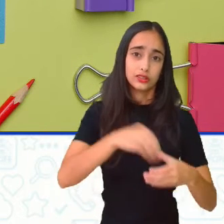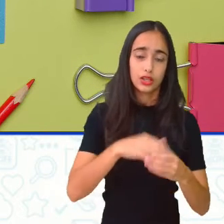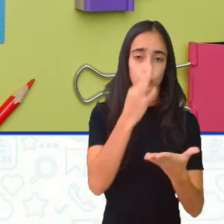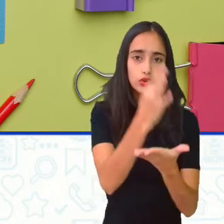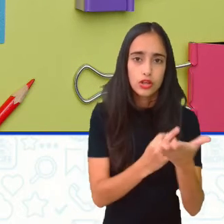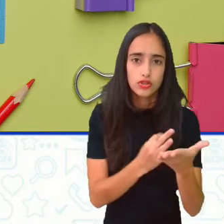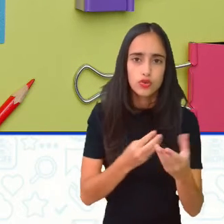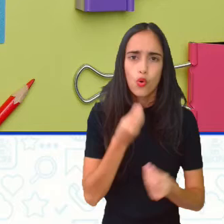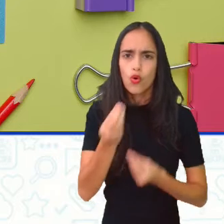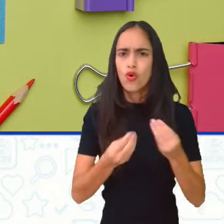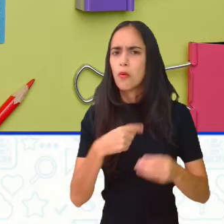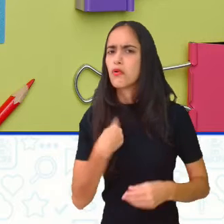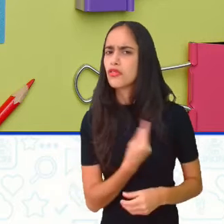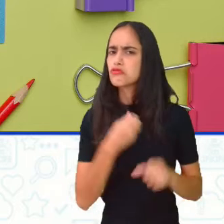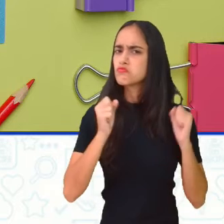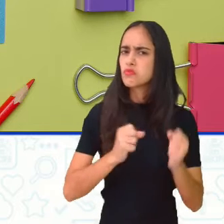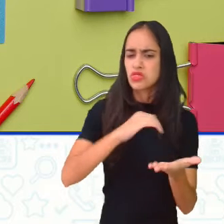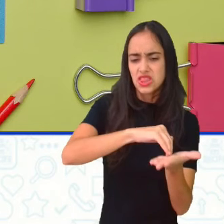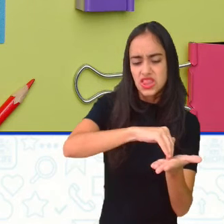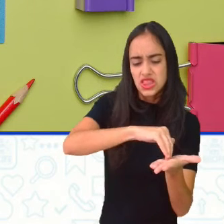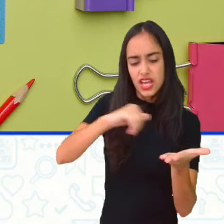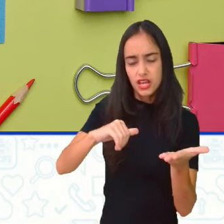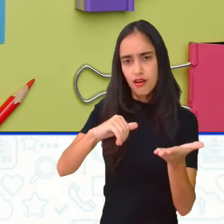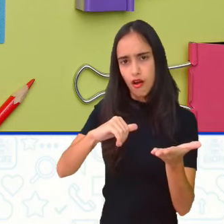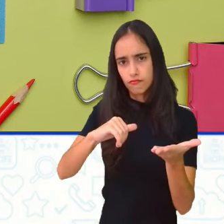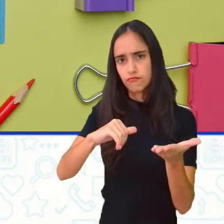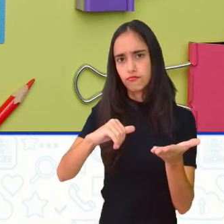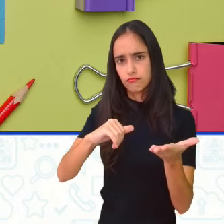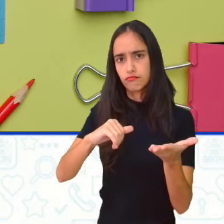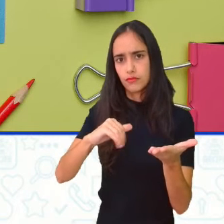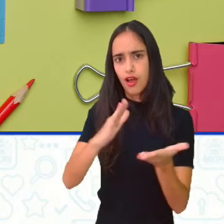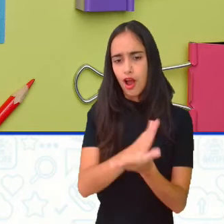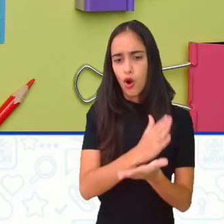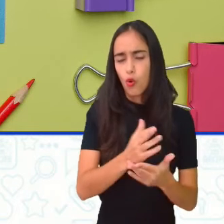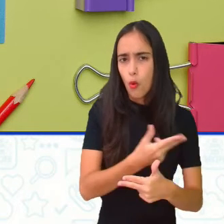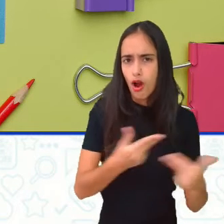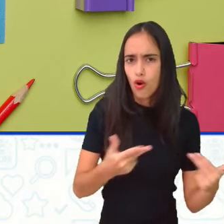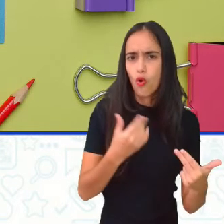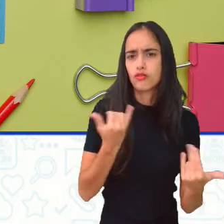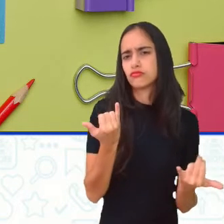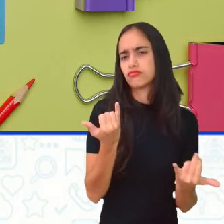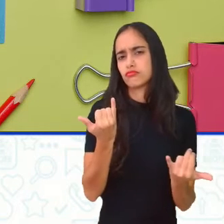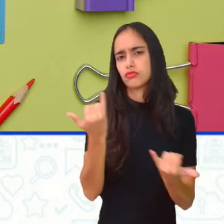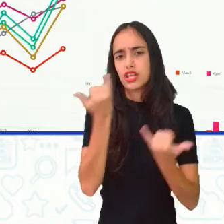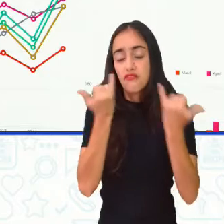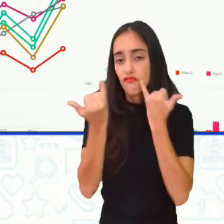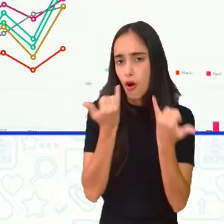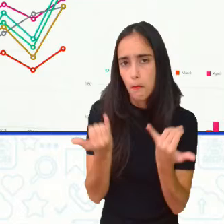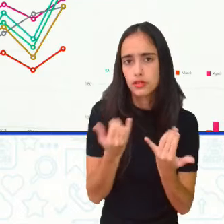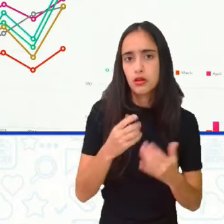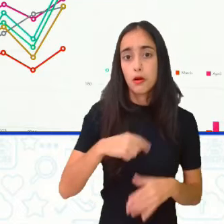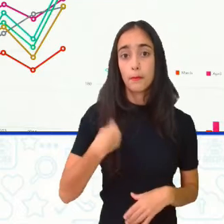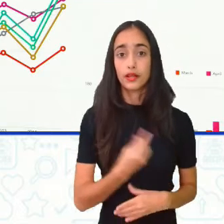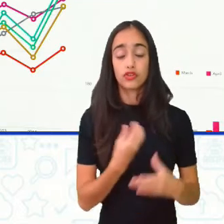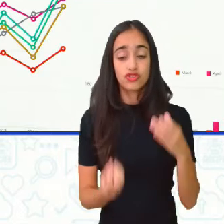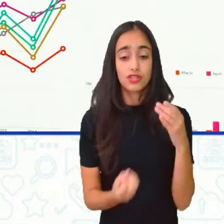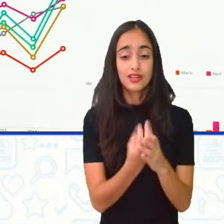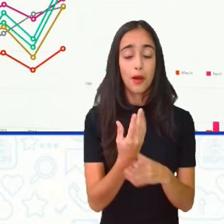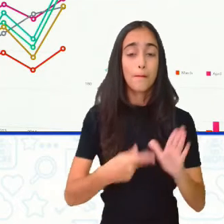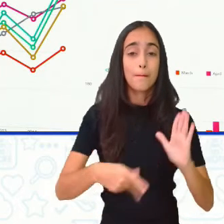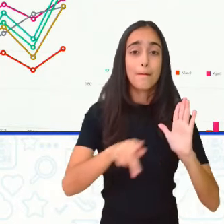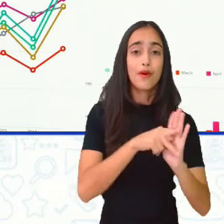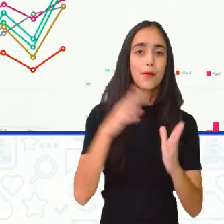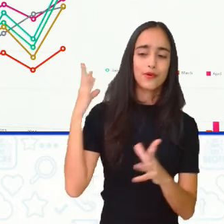gente pode tirar desse texto, tirar não emprestar, né? Emprestar a informação para criar o nosso próprio resumo, para que ele